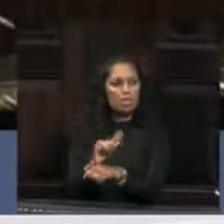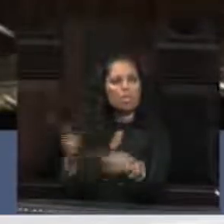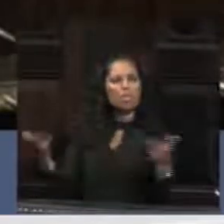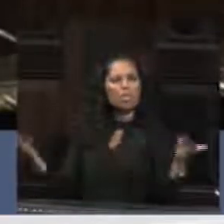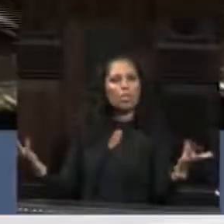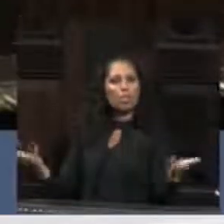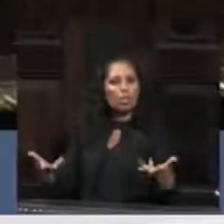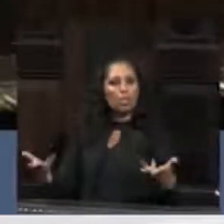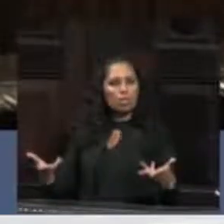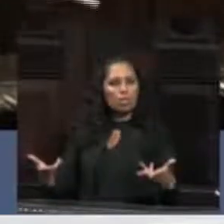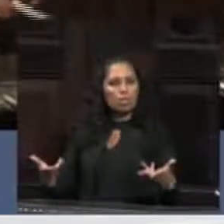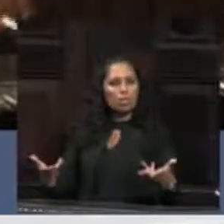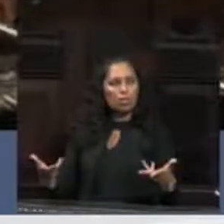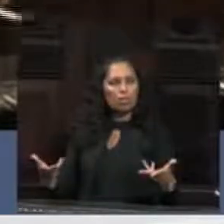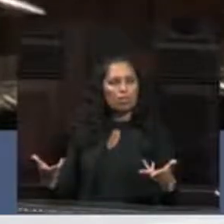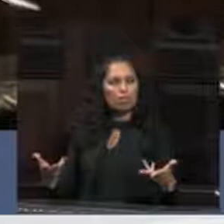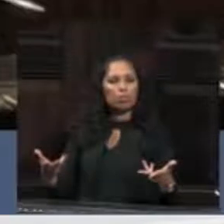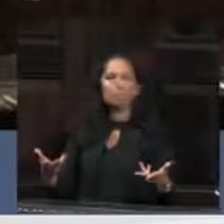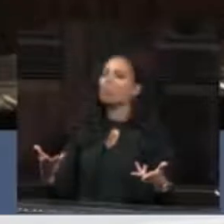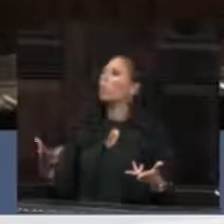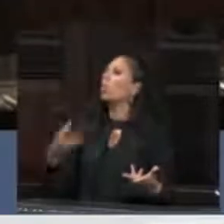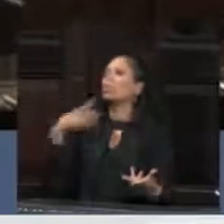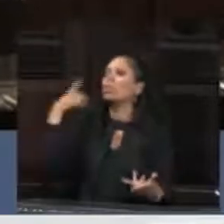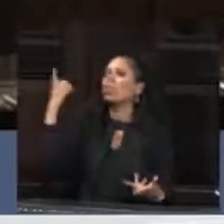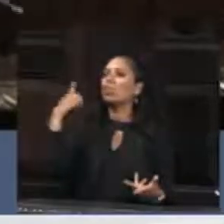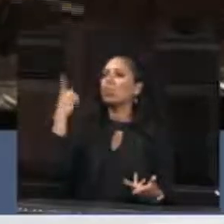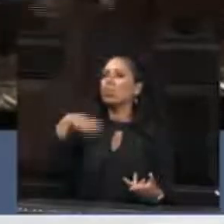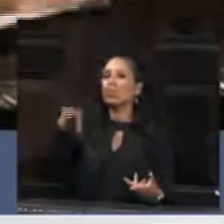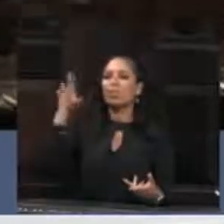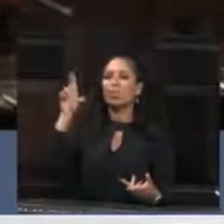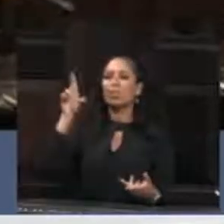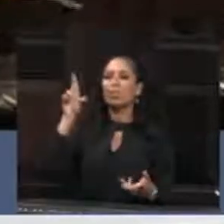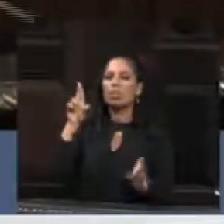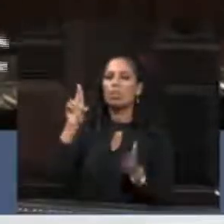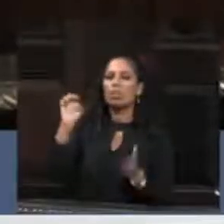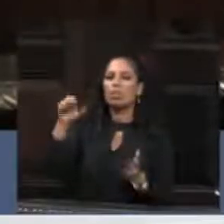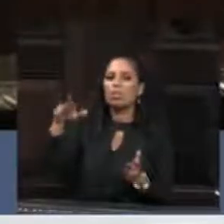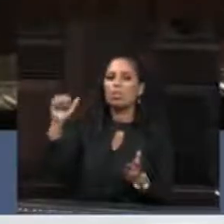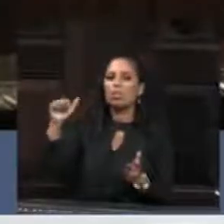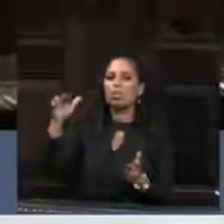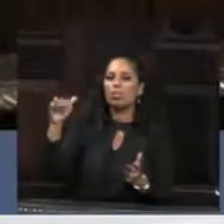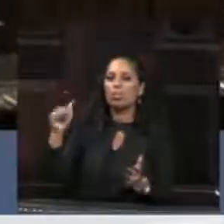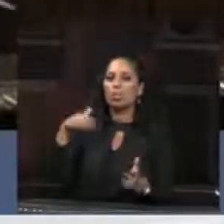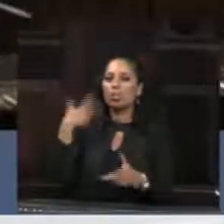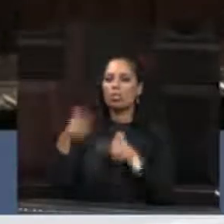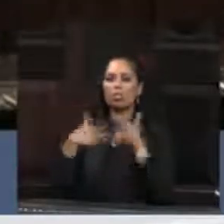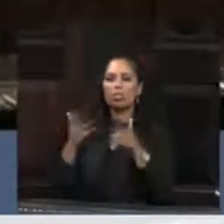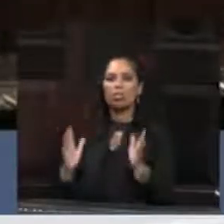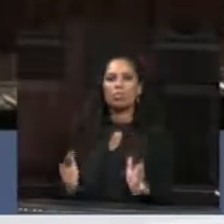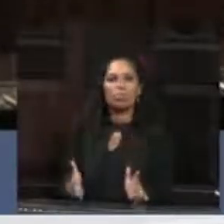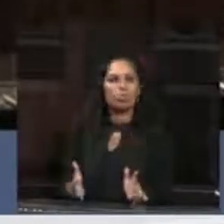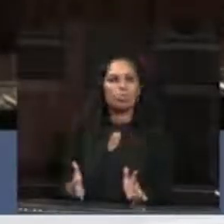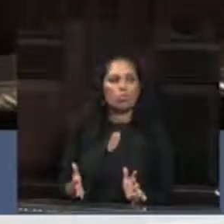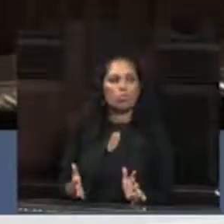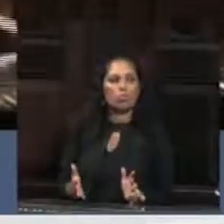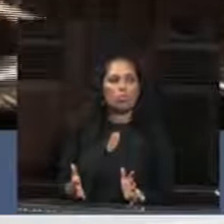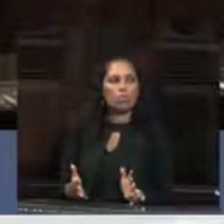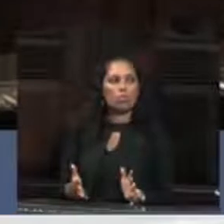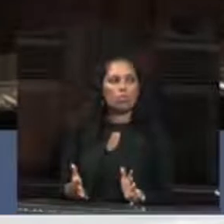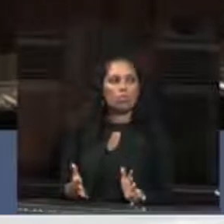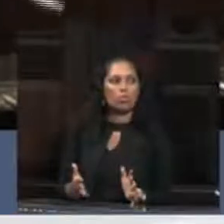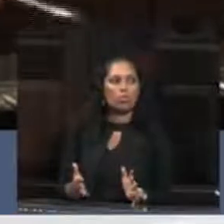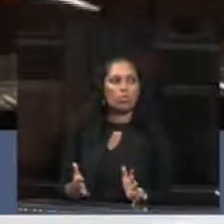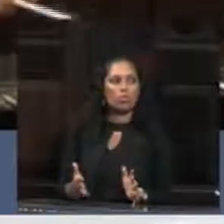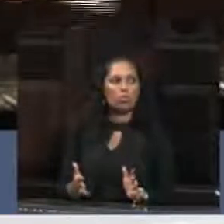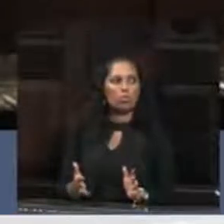Agora, como a nobre deputada Renata aqui disse, eu estava ali falando, ela não viu, pode ser uma coincidência